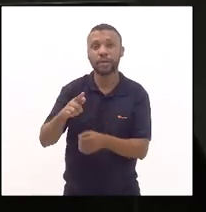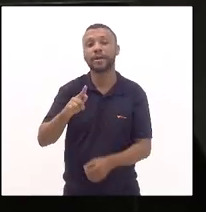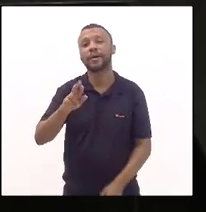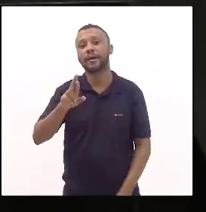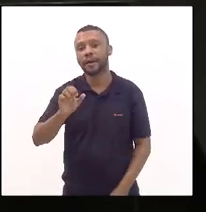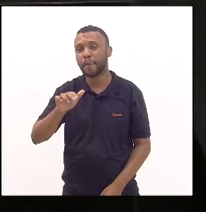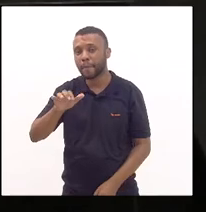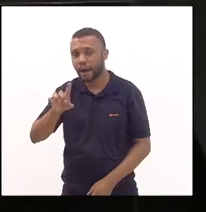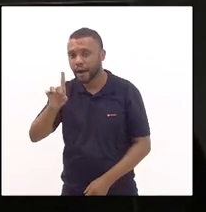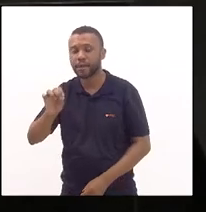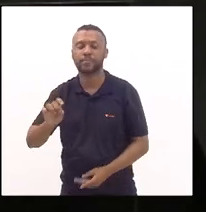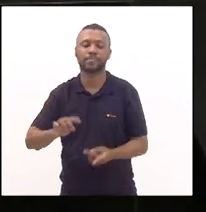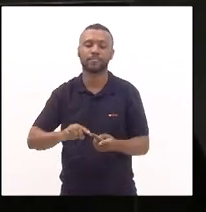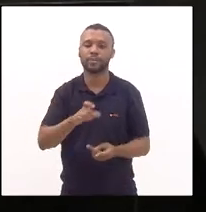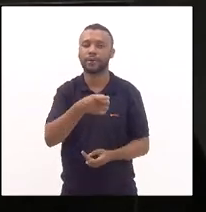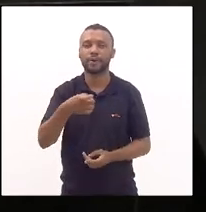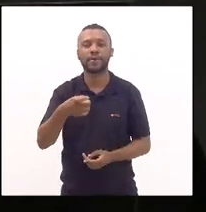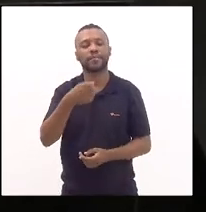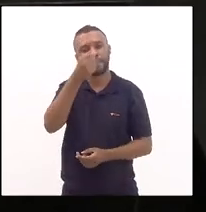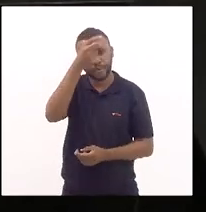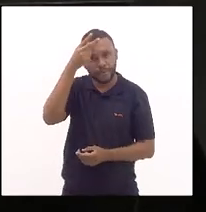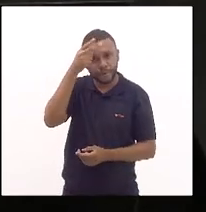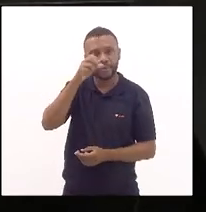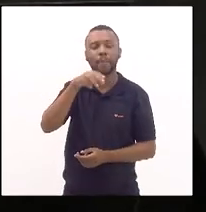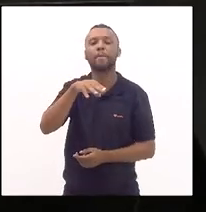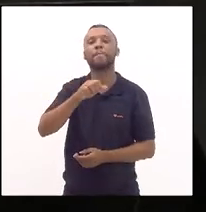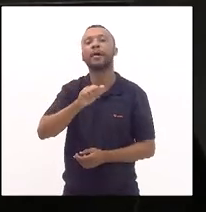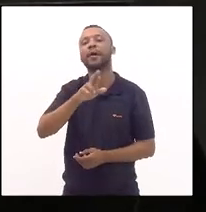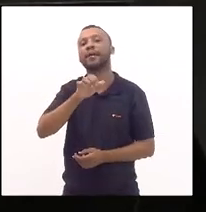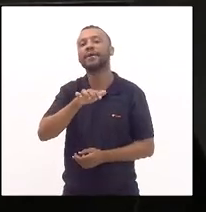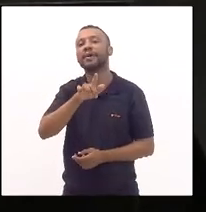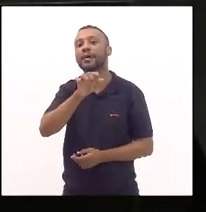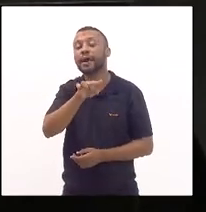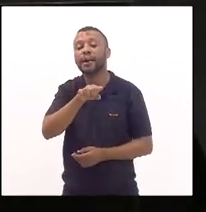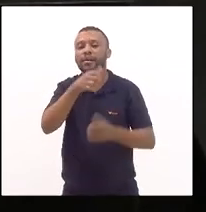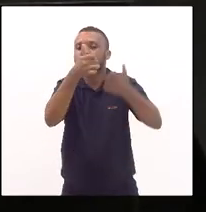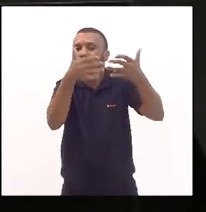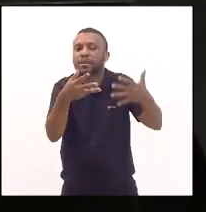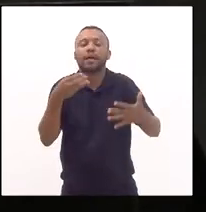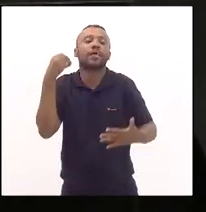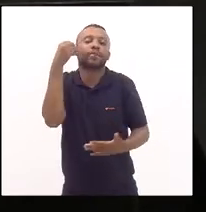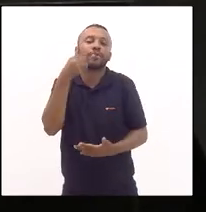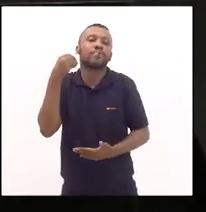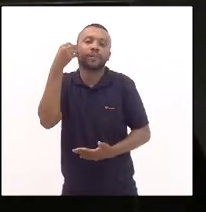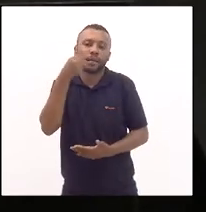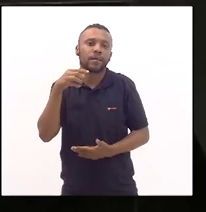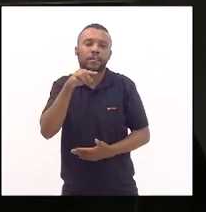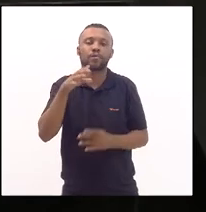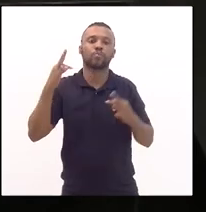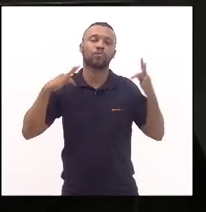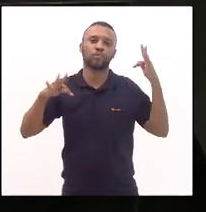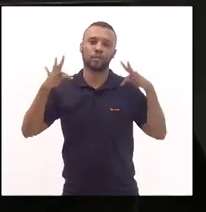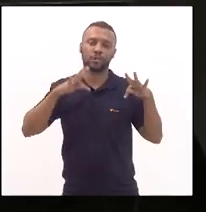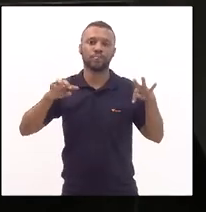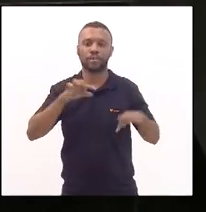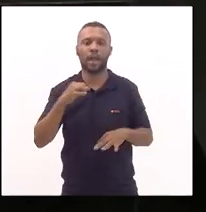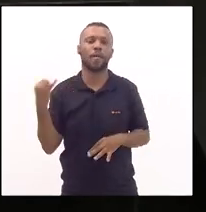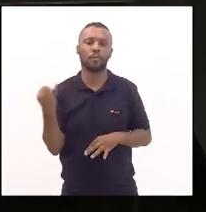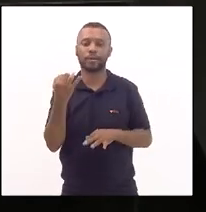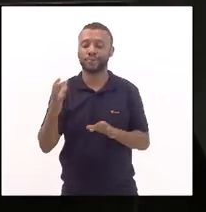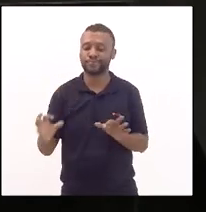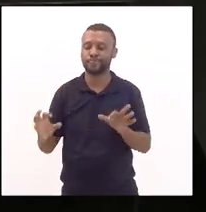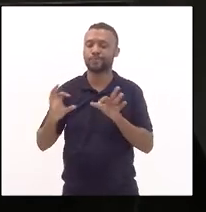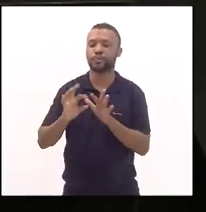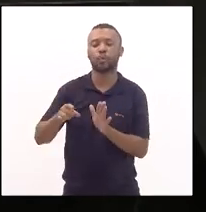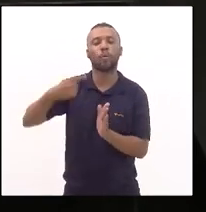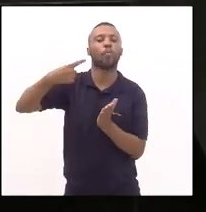Maringá, falando também das suas experiências com o turismo, né, e do quanto é importante o